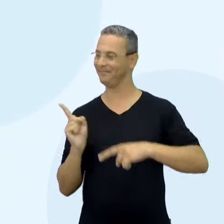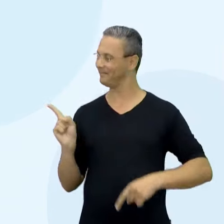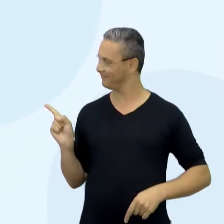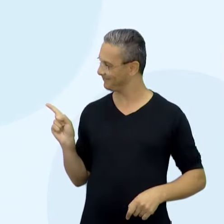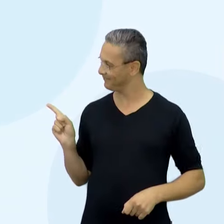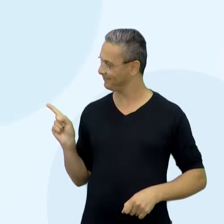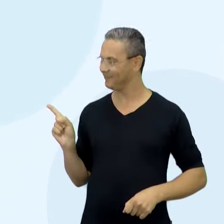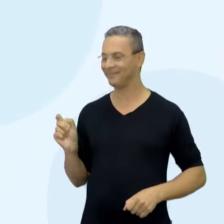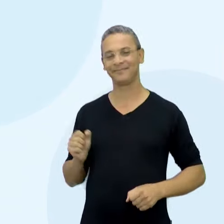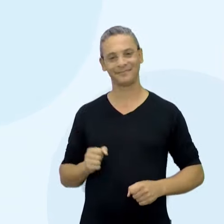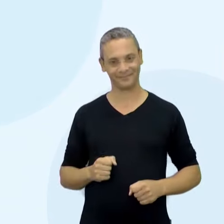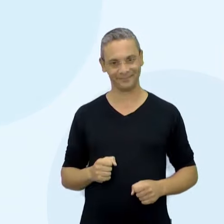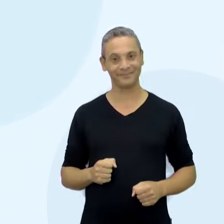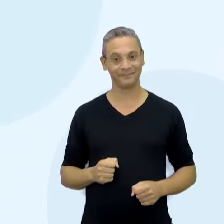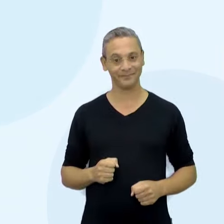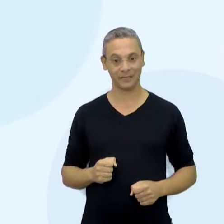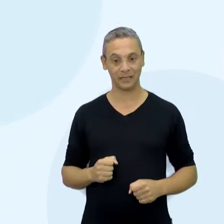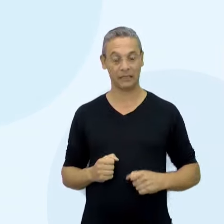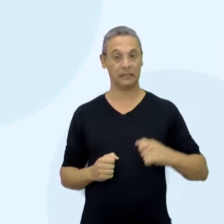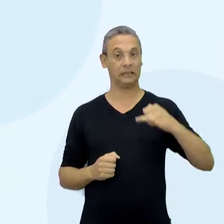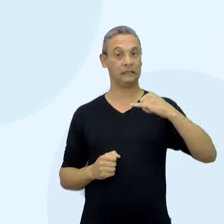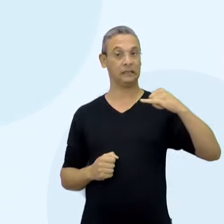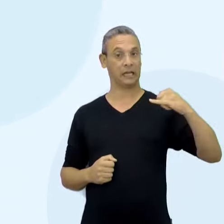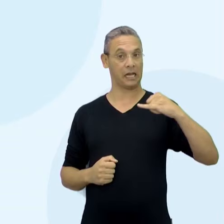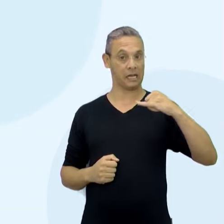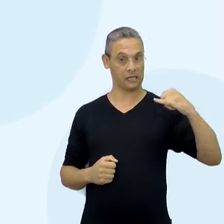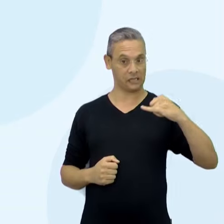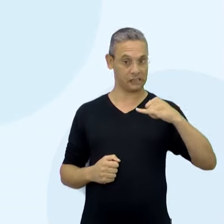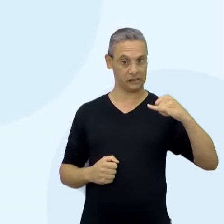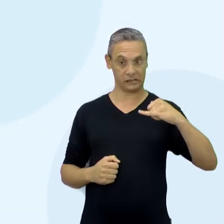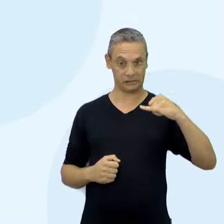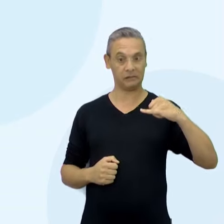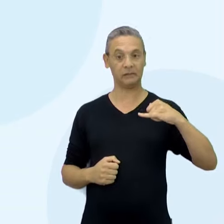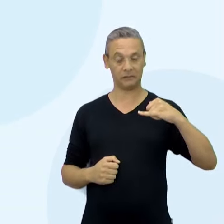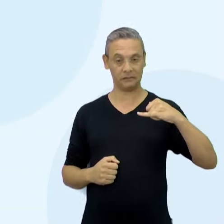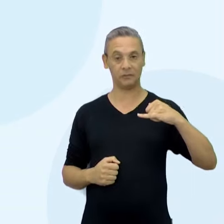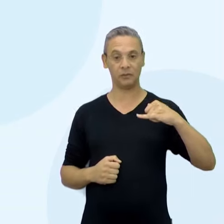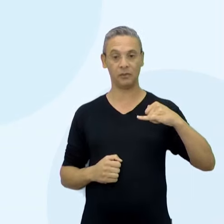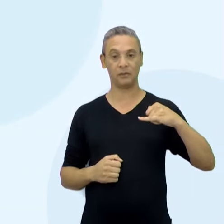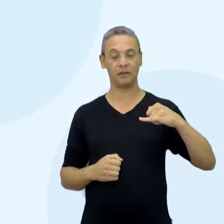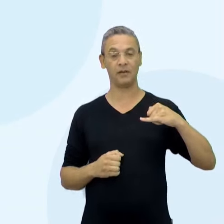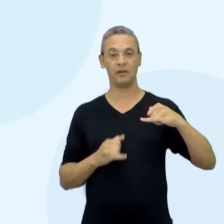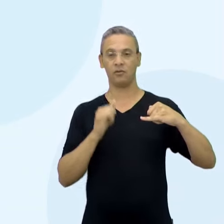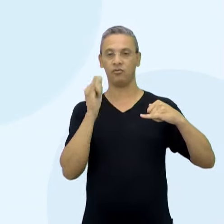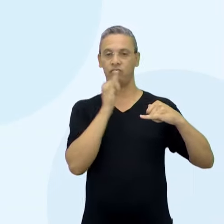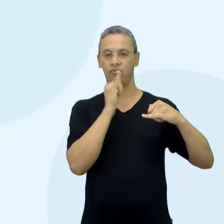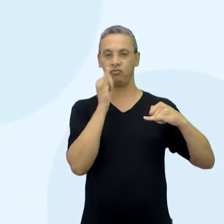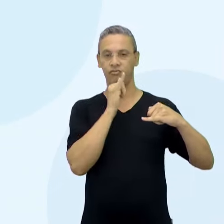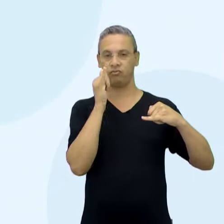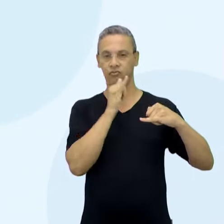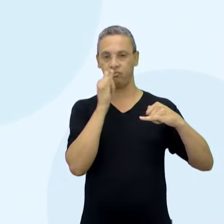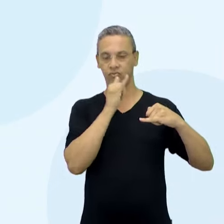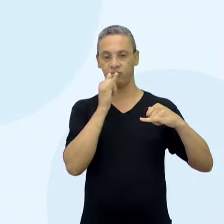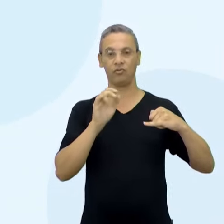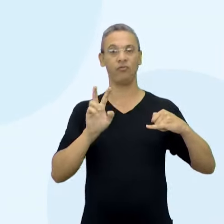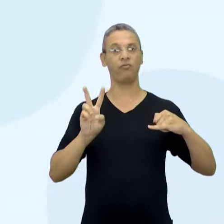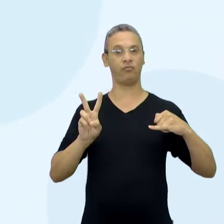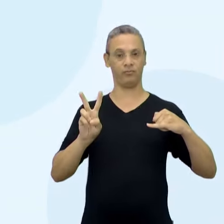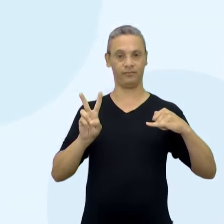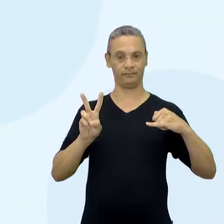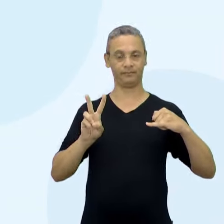positivo, né? Esse polo negativo aqui, ele tem um potencial elétrico, né, em volts,